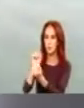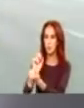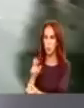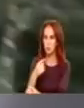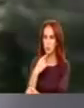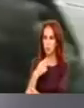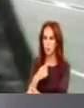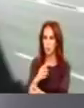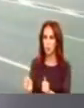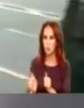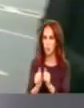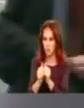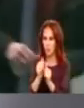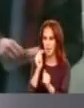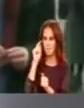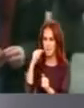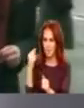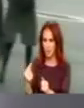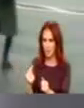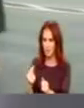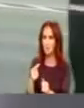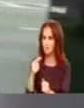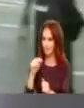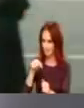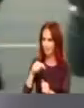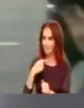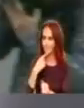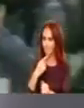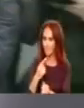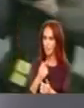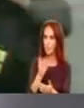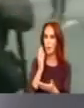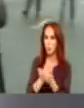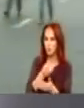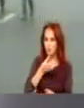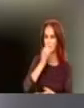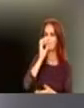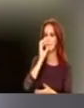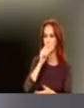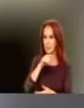no século da democracia, onde as pessoas têm que ser livres de escolher o que